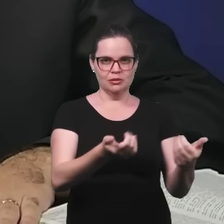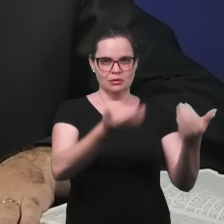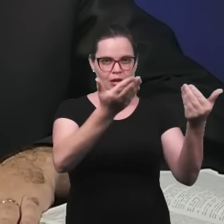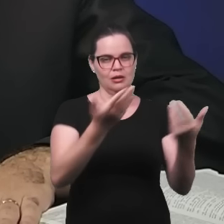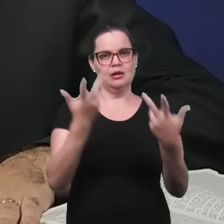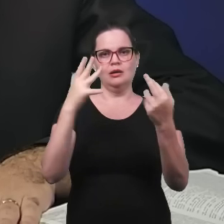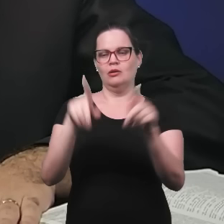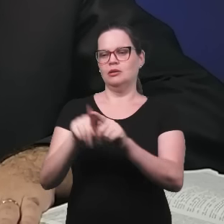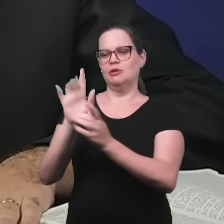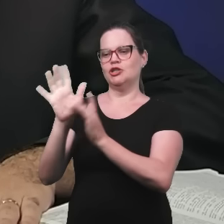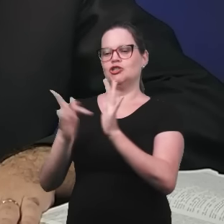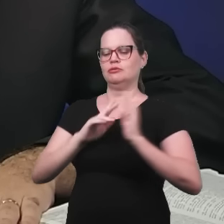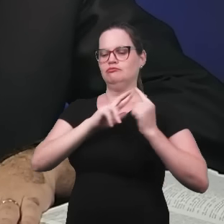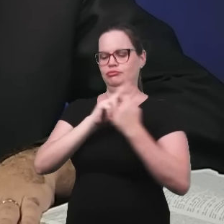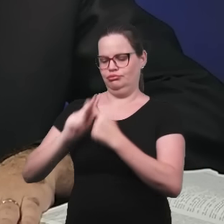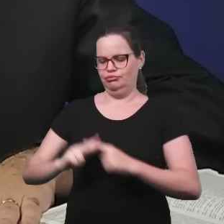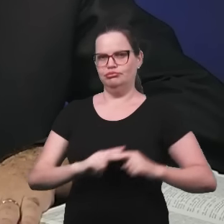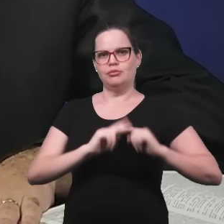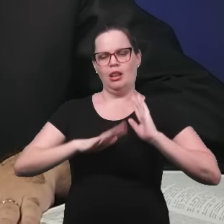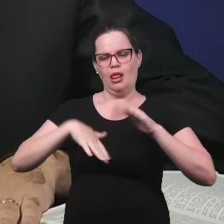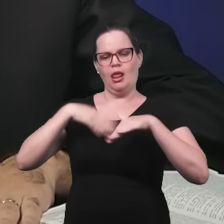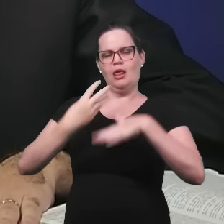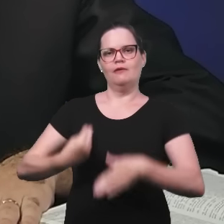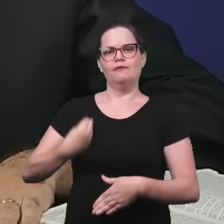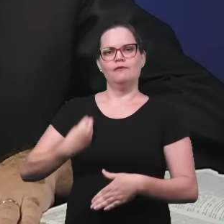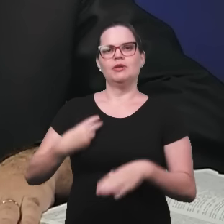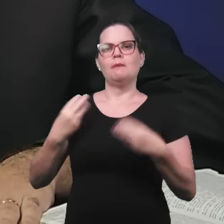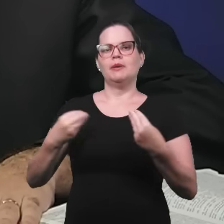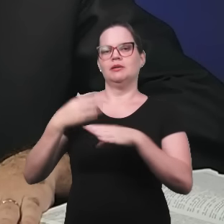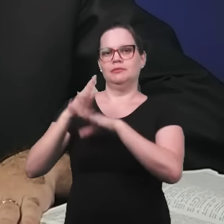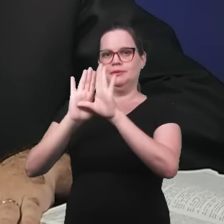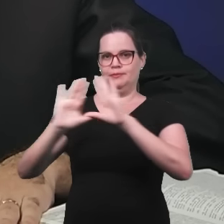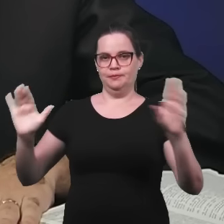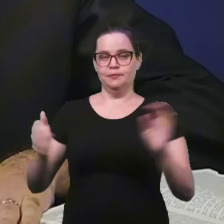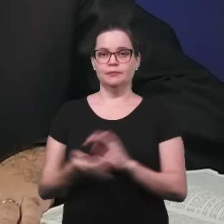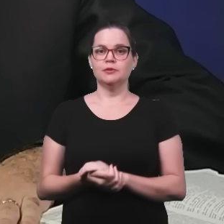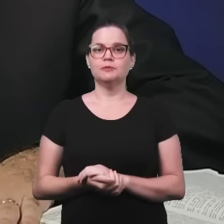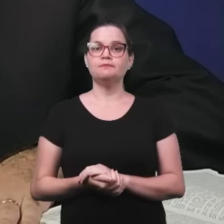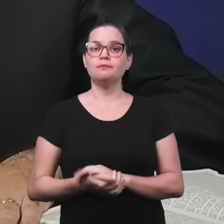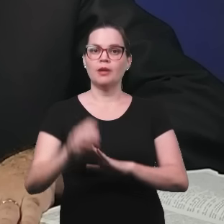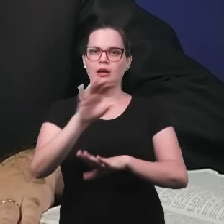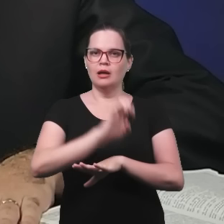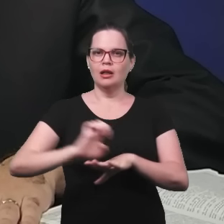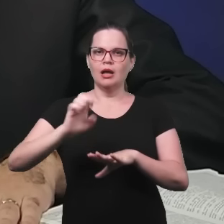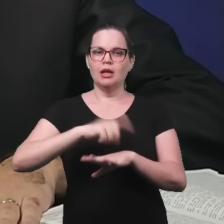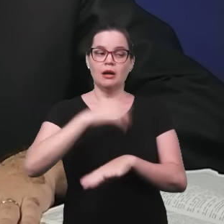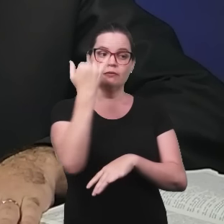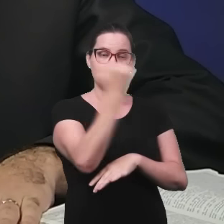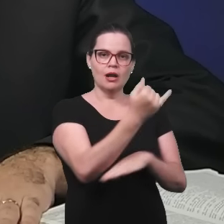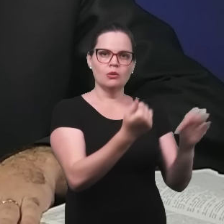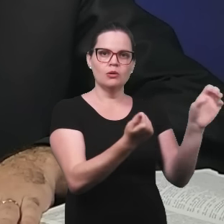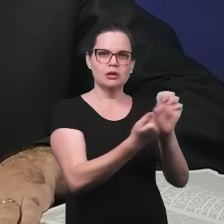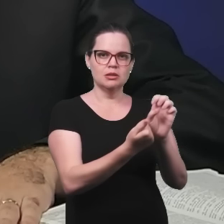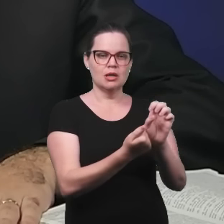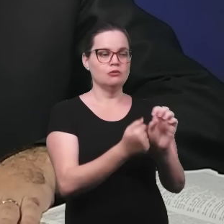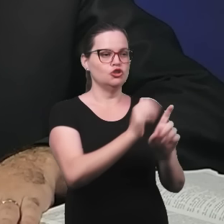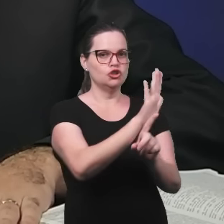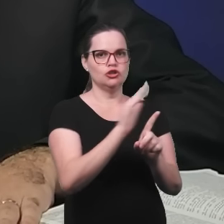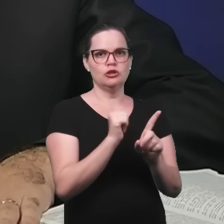Deus. Elias aqui chega diante de Eliseu e faz um chamado de Deus. Quem chama